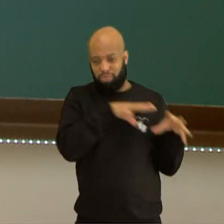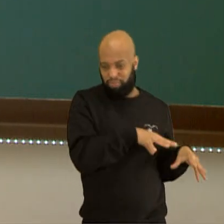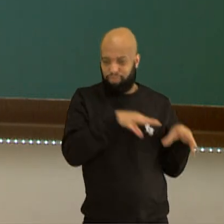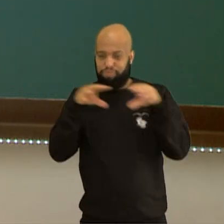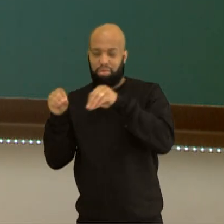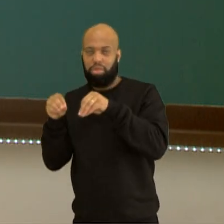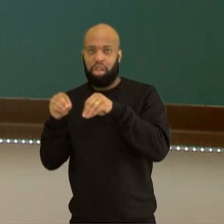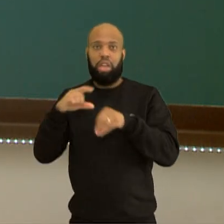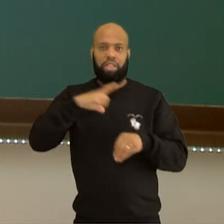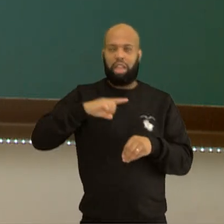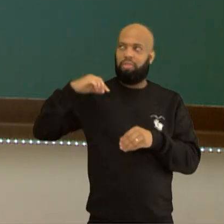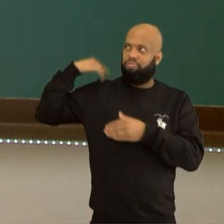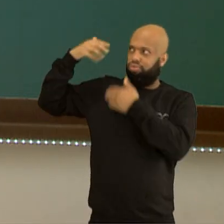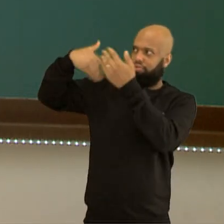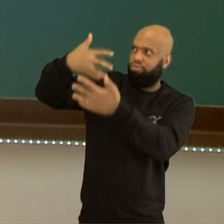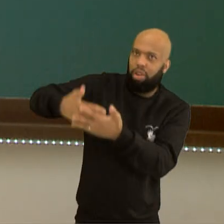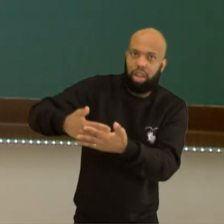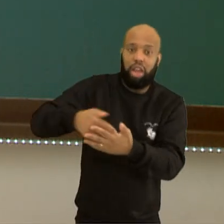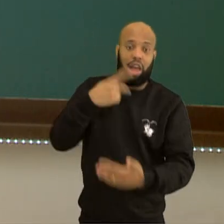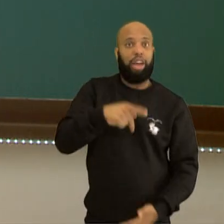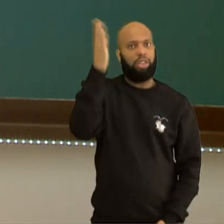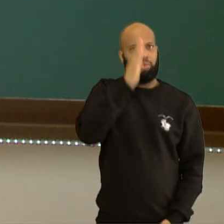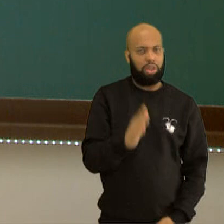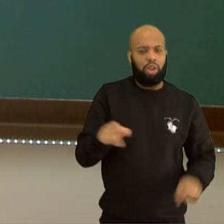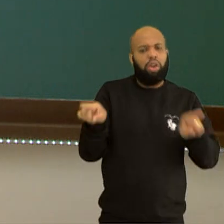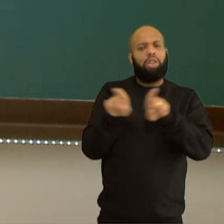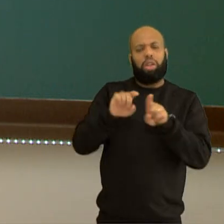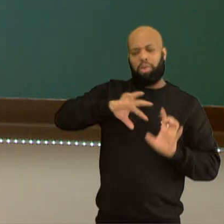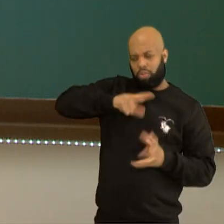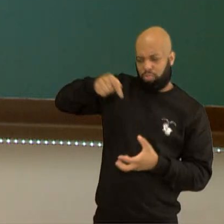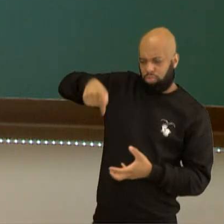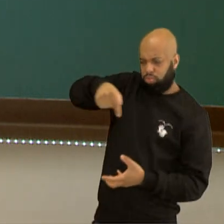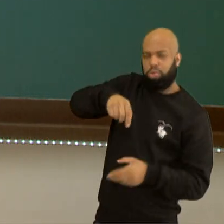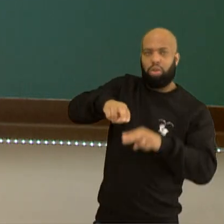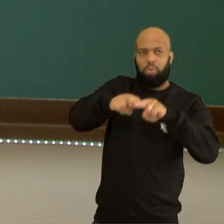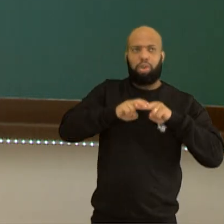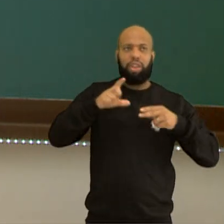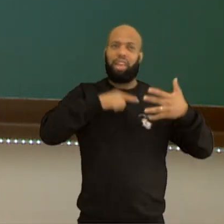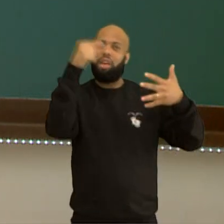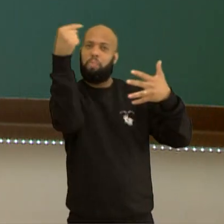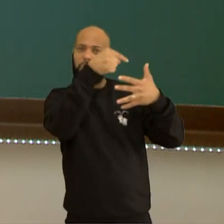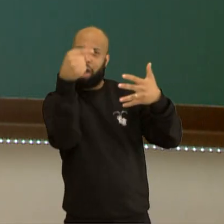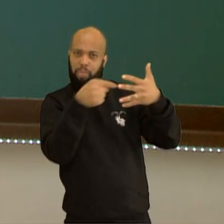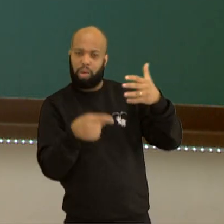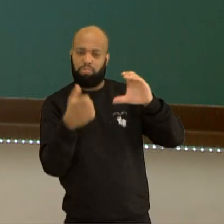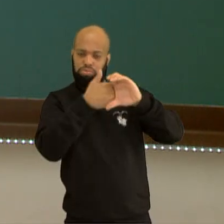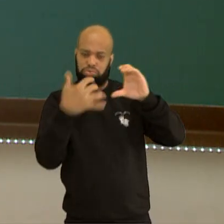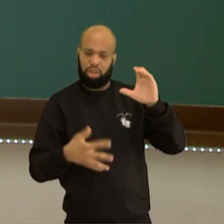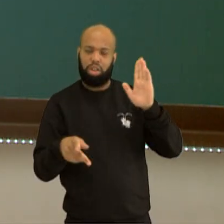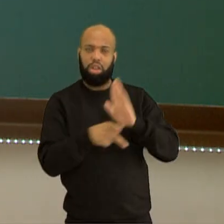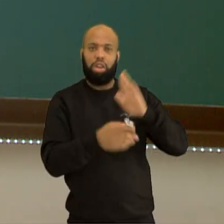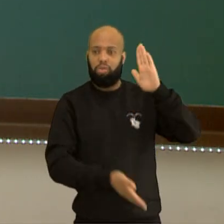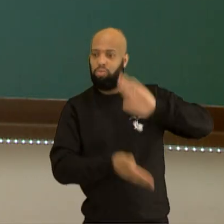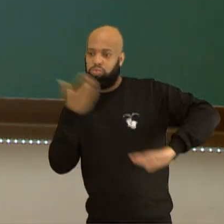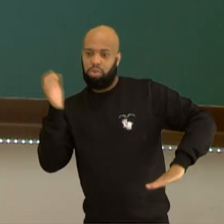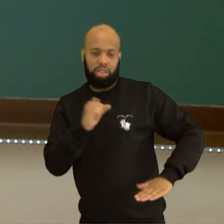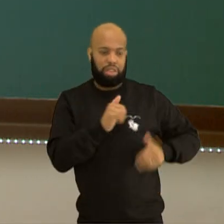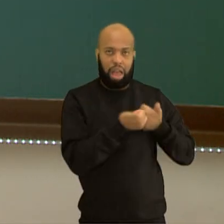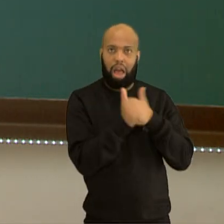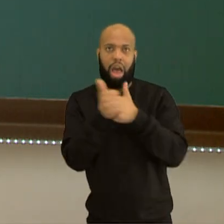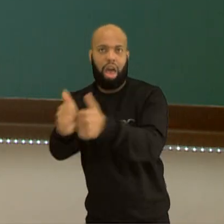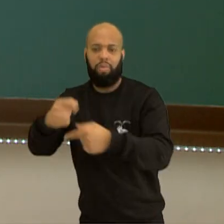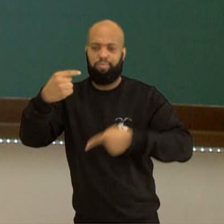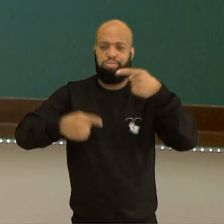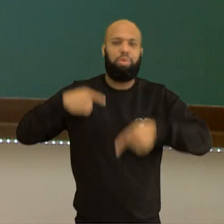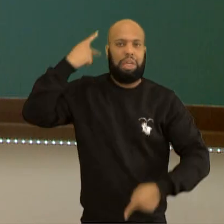não no Brasil, mas no mundo todo, por causa dessas características ali de fugir de perseguições